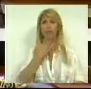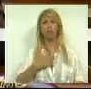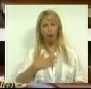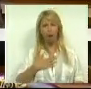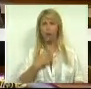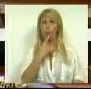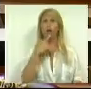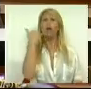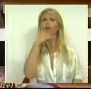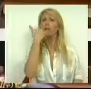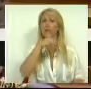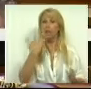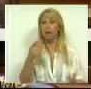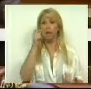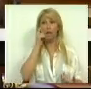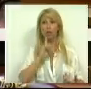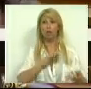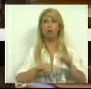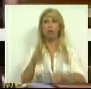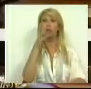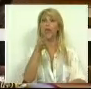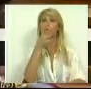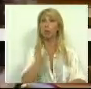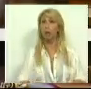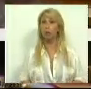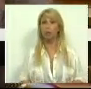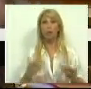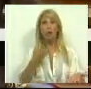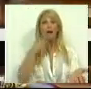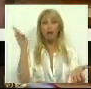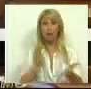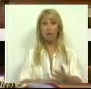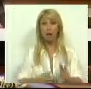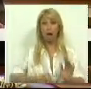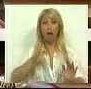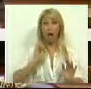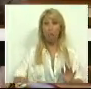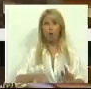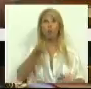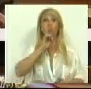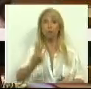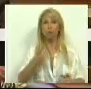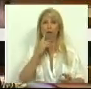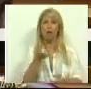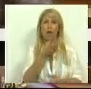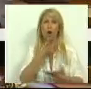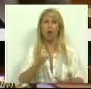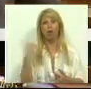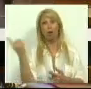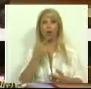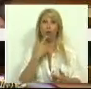Senhoras e senhores deputados, a realidade do aborto clandestino é um flagelo. Nós contribuímos